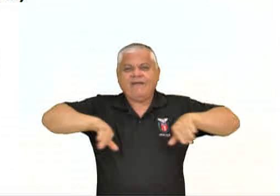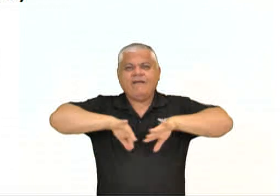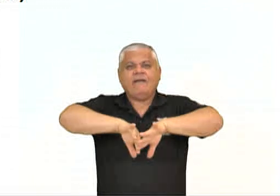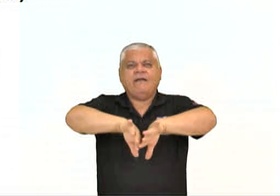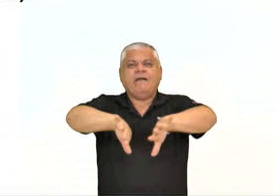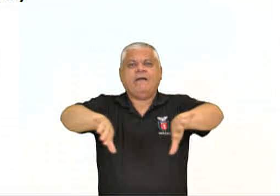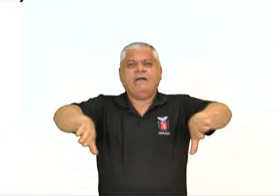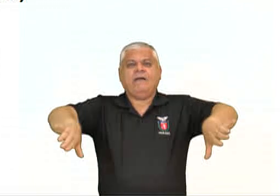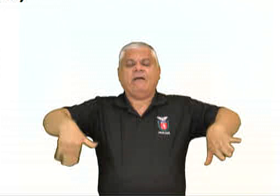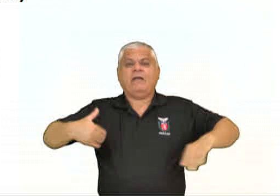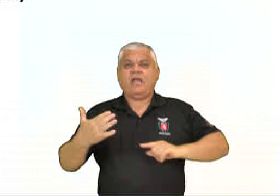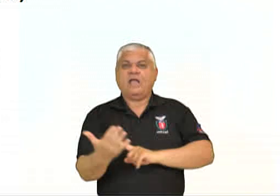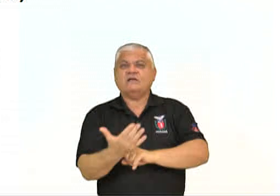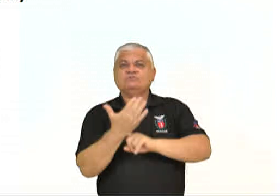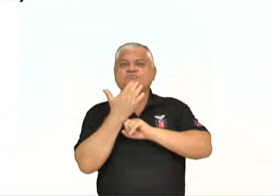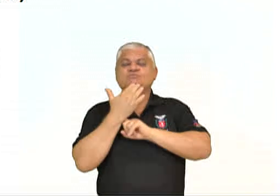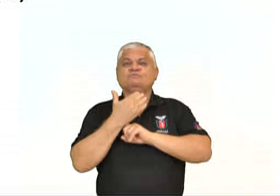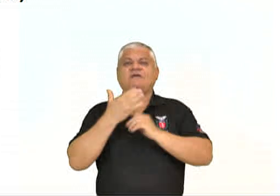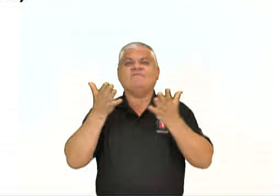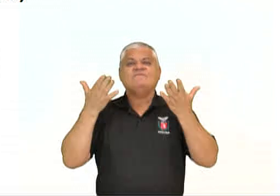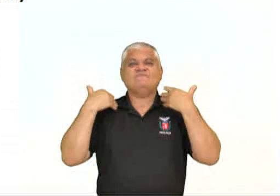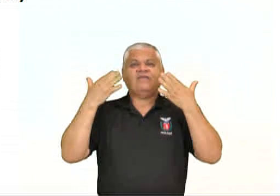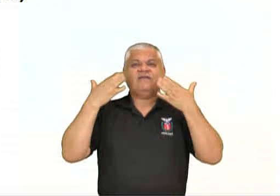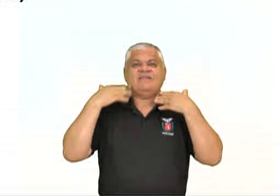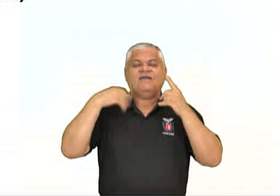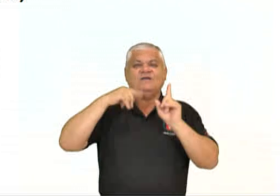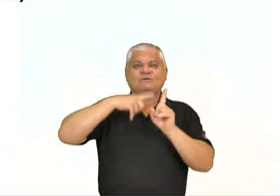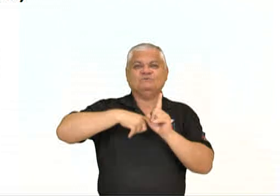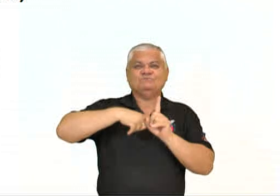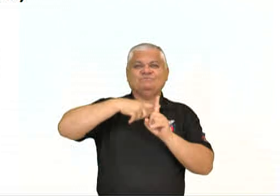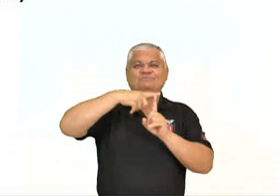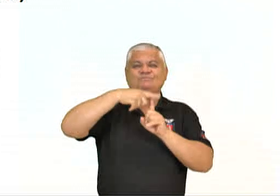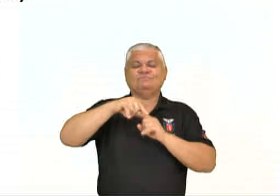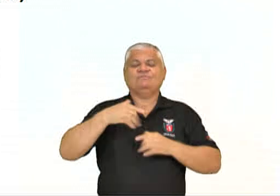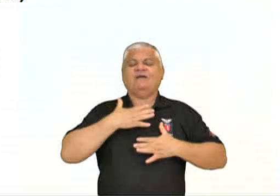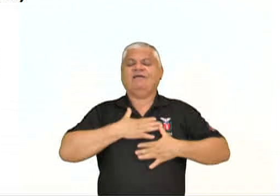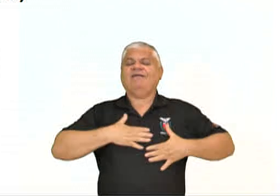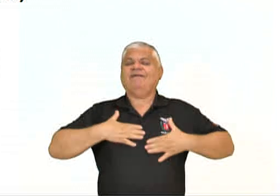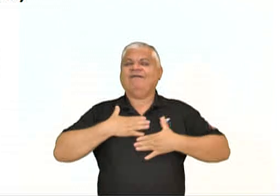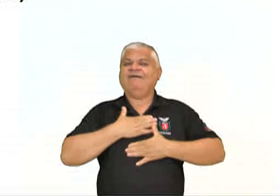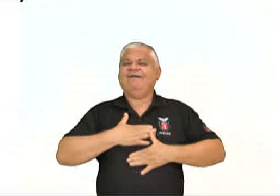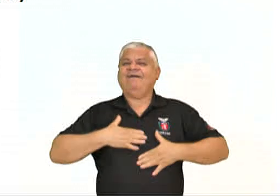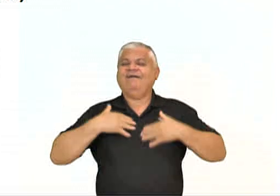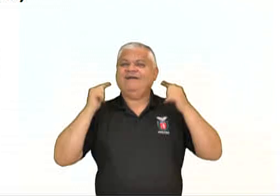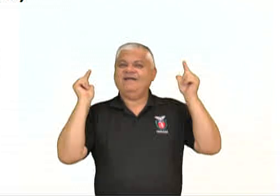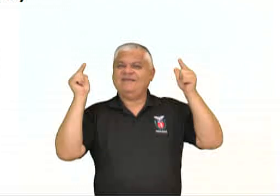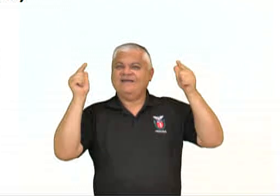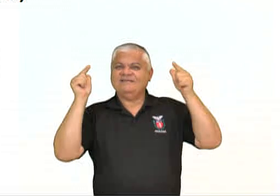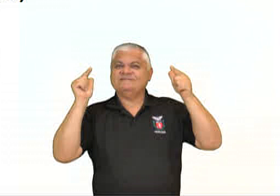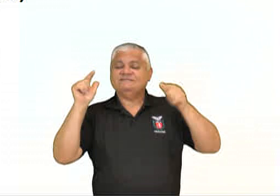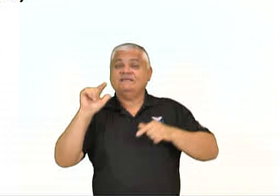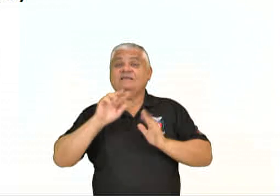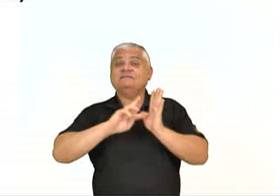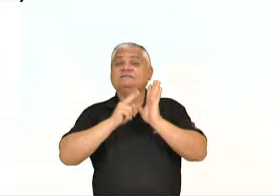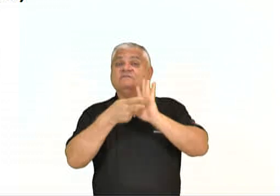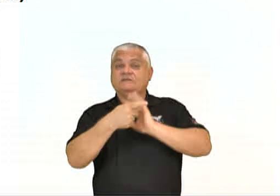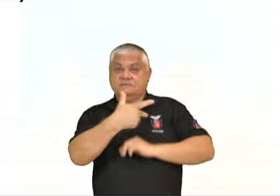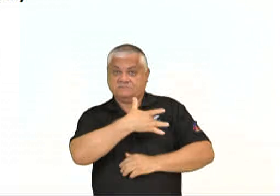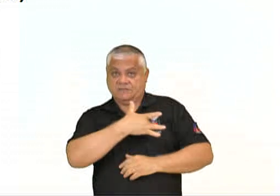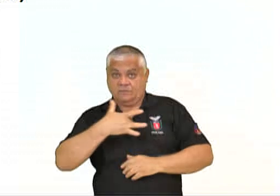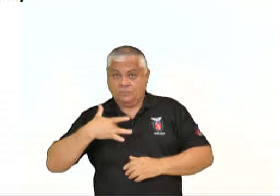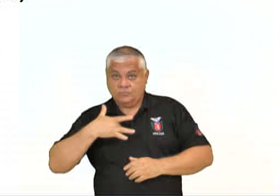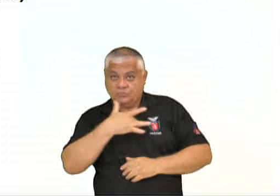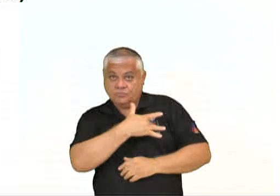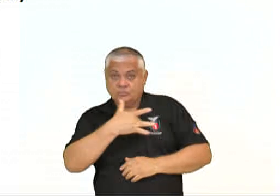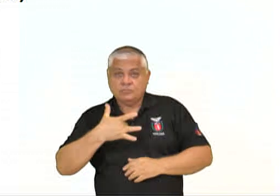altas temperaturas do ano é mais do que uma prática relaxante de lazer, é sinônimo de saúde. Além